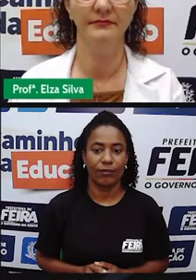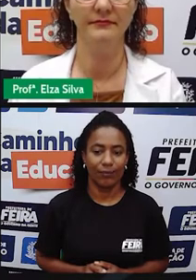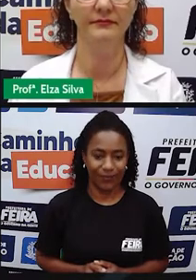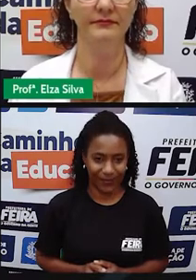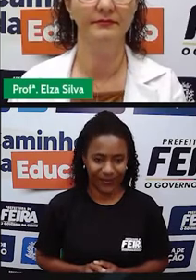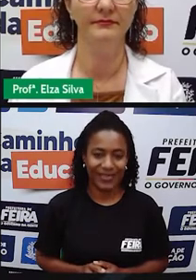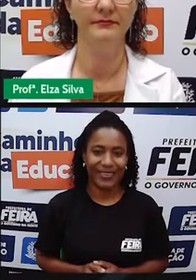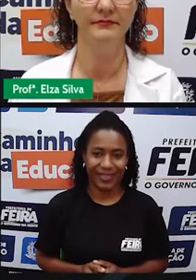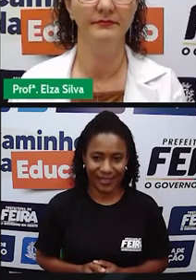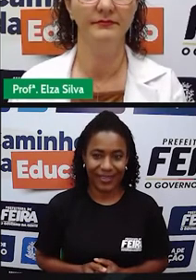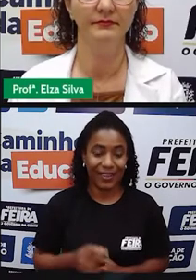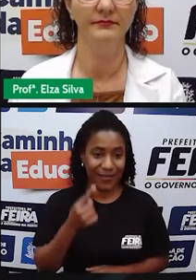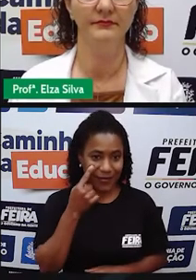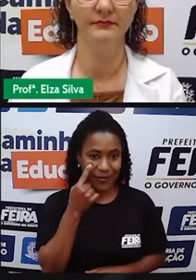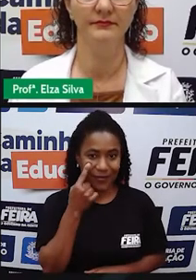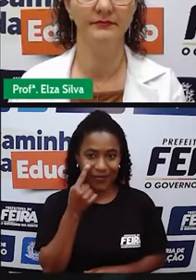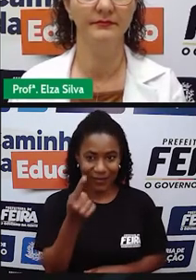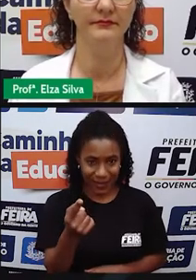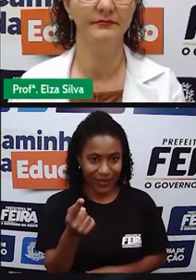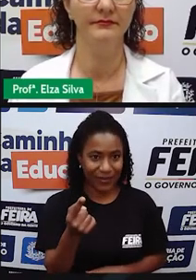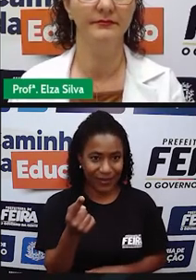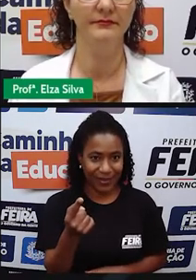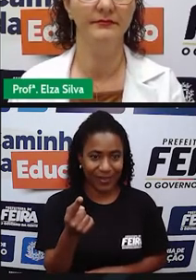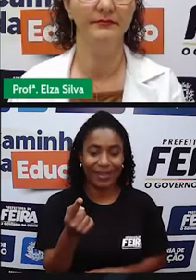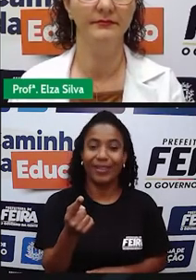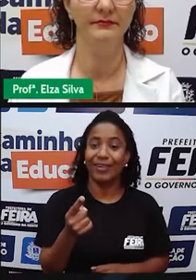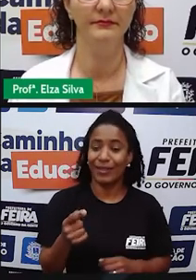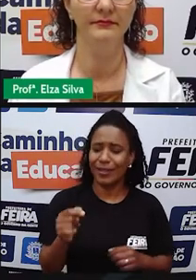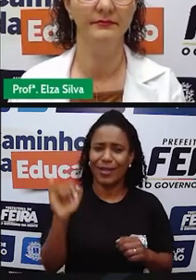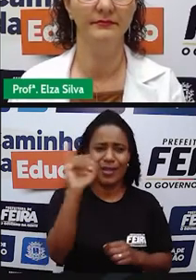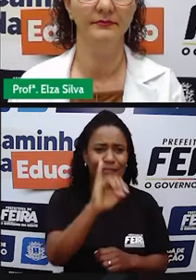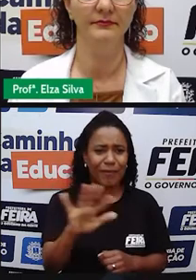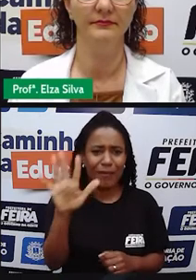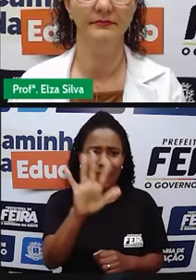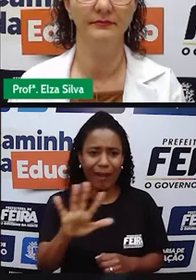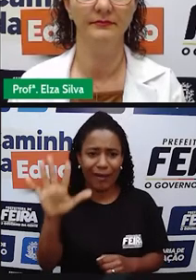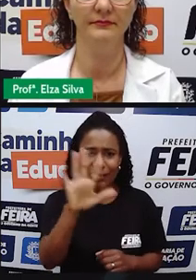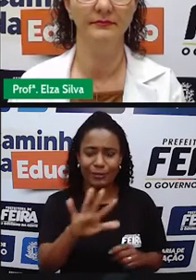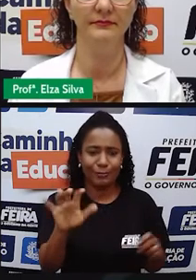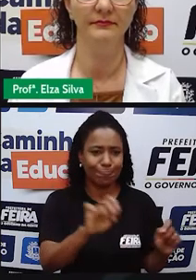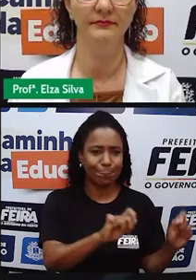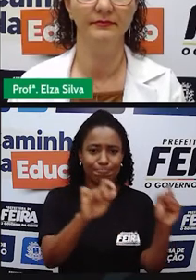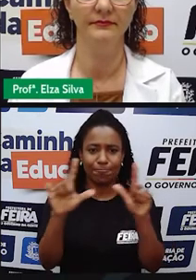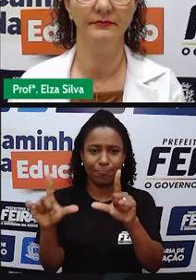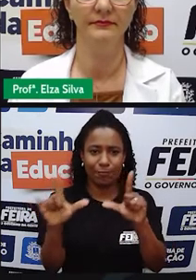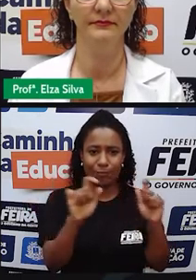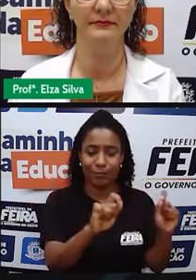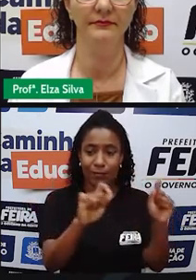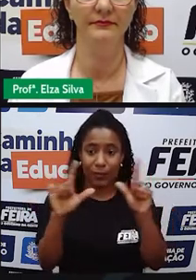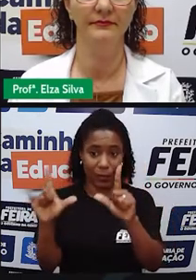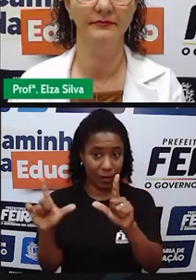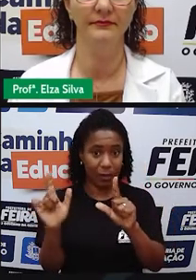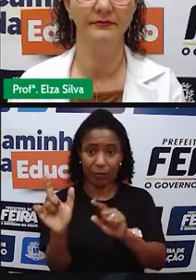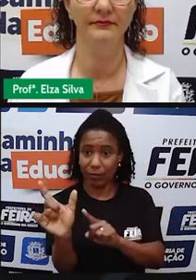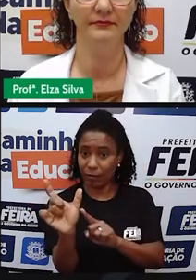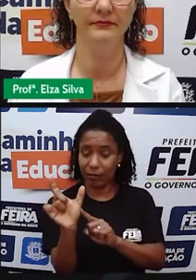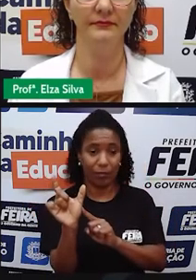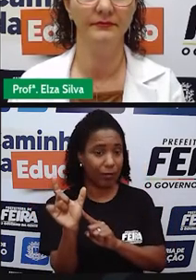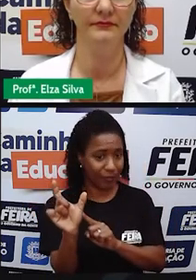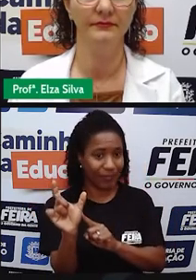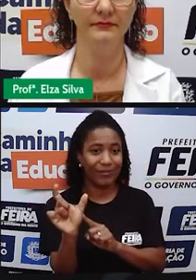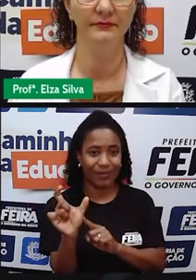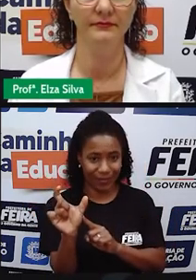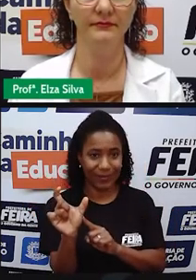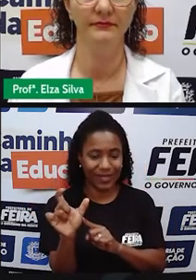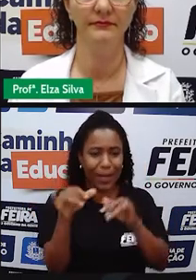Vocês podem perceber, várias imagens trazem, né, algumas palavras que estão relacionadas com